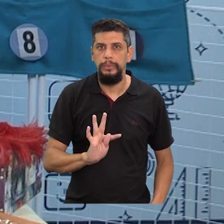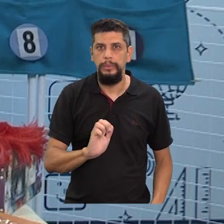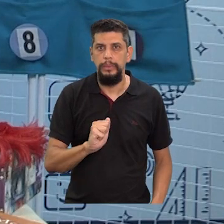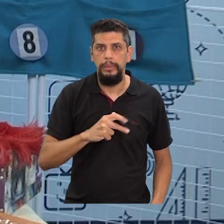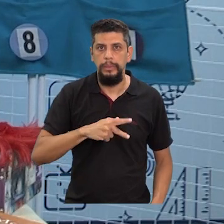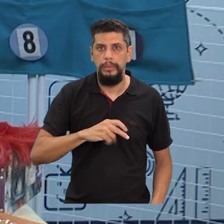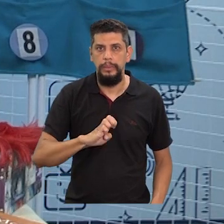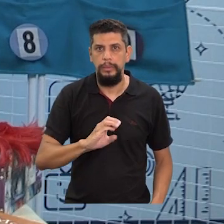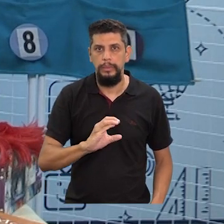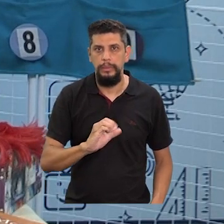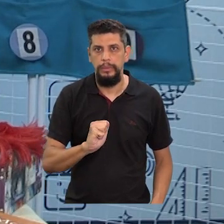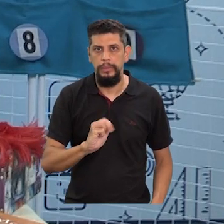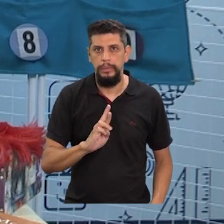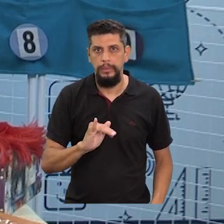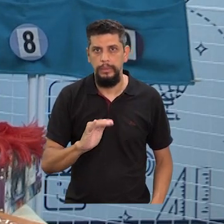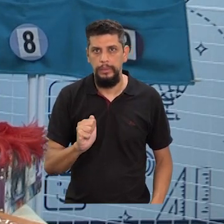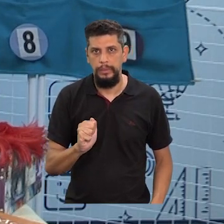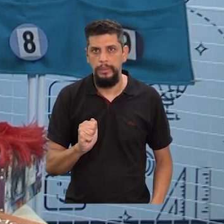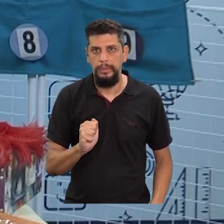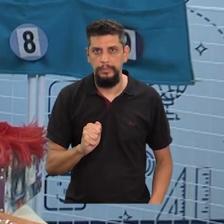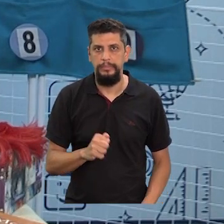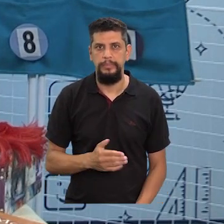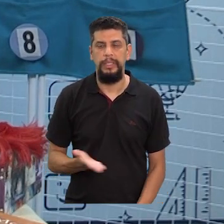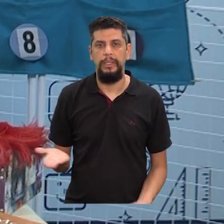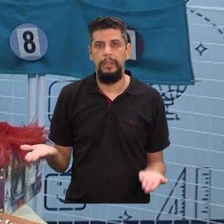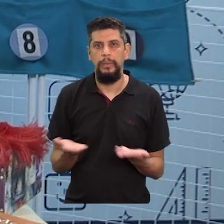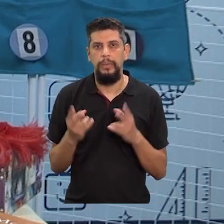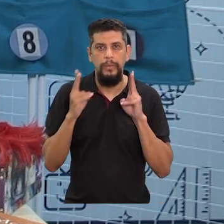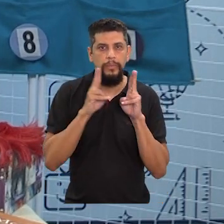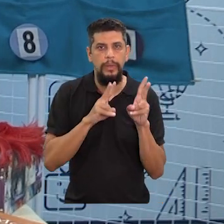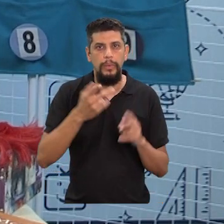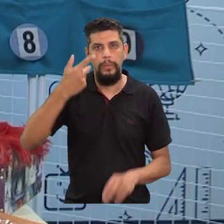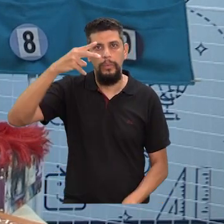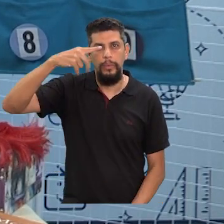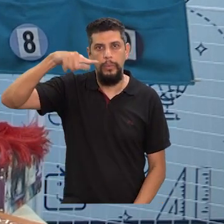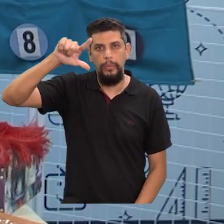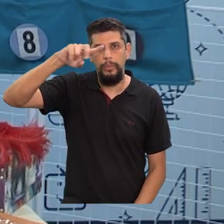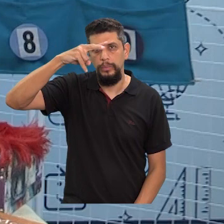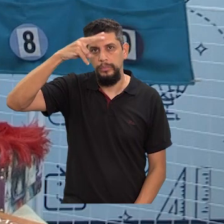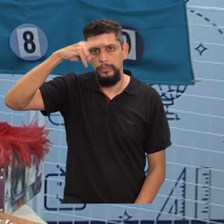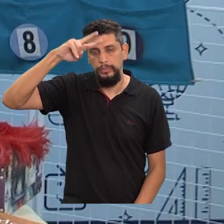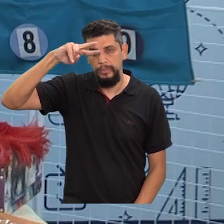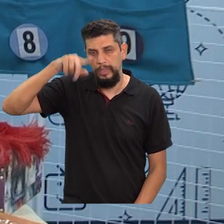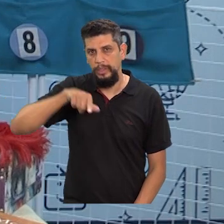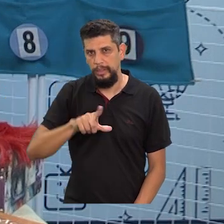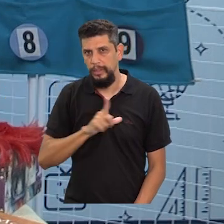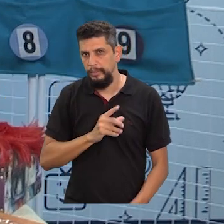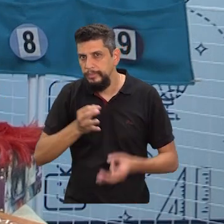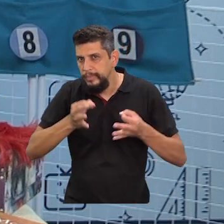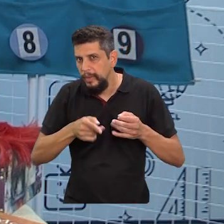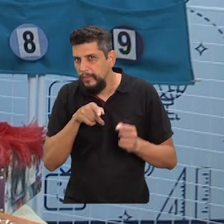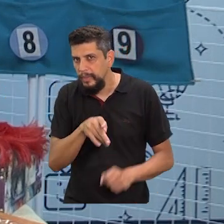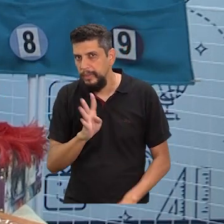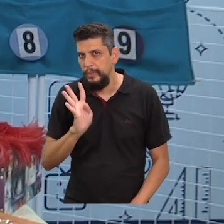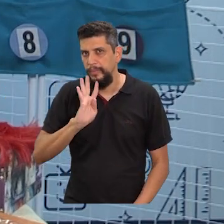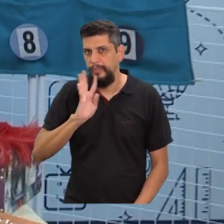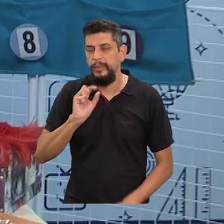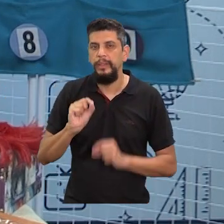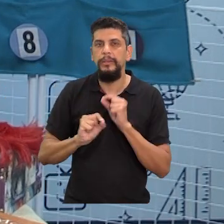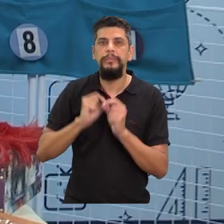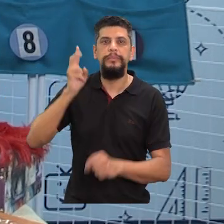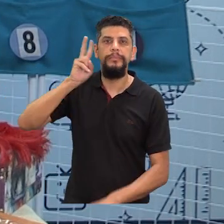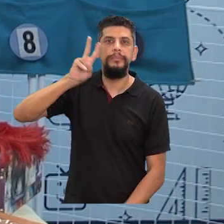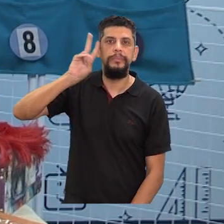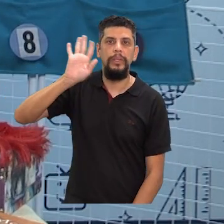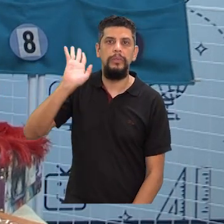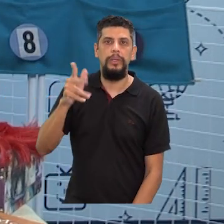Tapeçaria de Aracne, certo? Gente, rapidinho agora, a gente vai ver outras histórias do Ilan Breman, que eu tenho certeza que vocês conhecem. Quem lembra